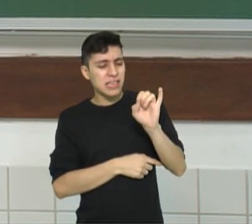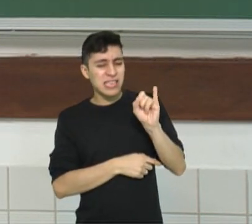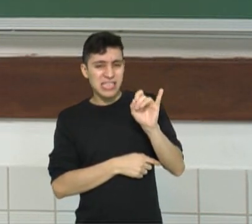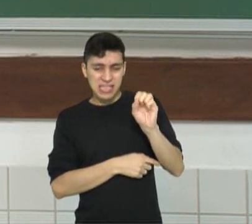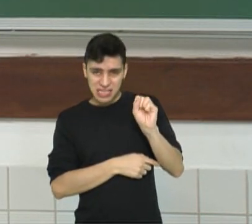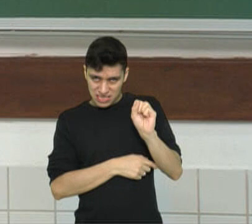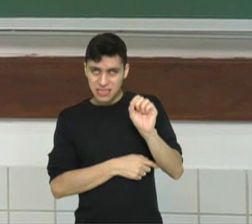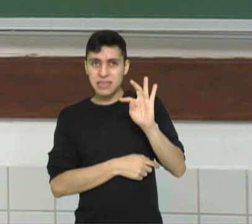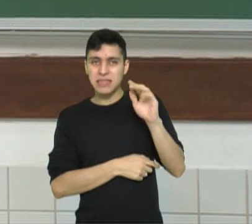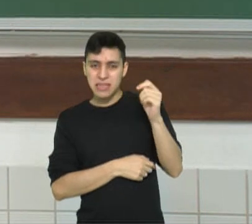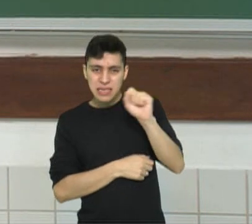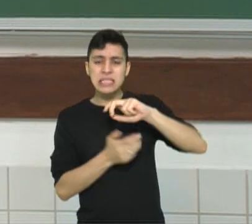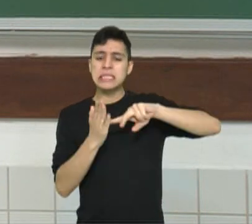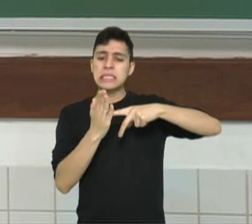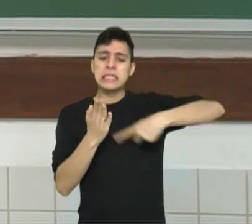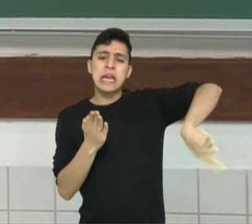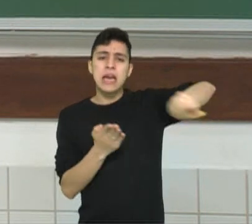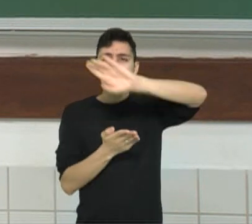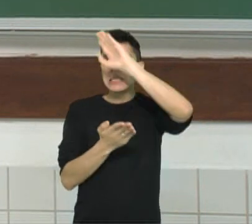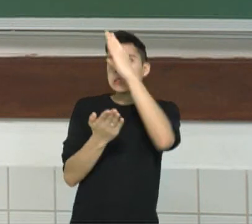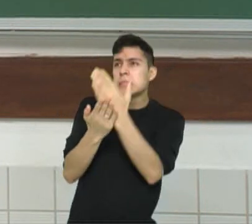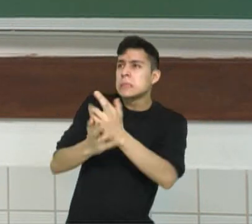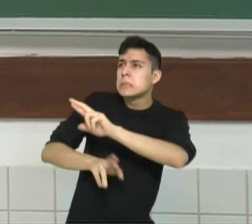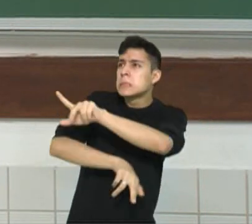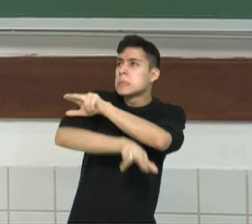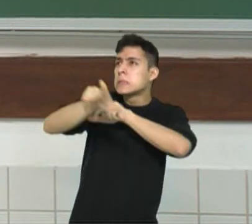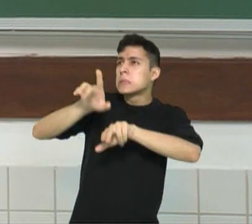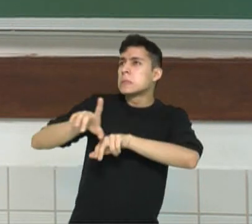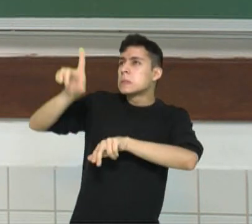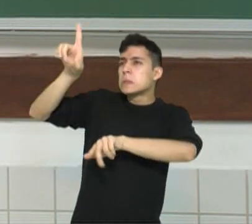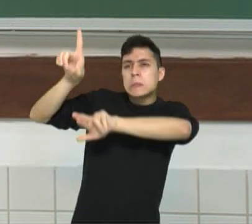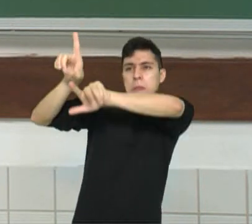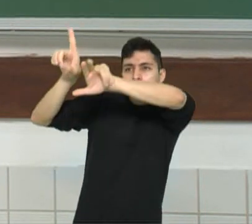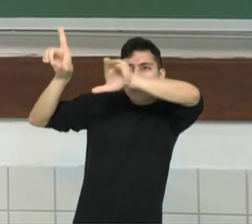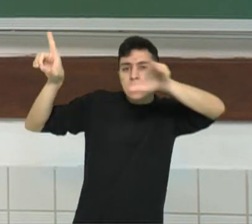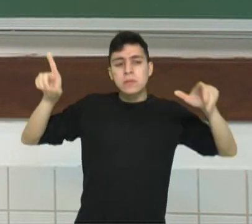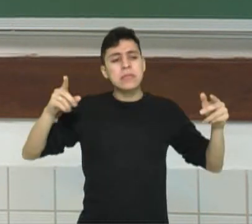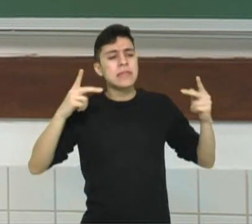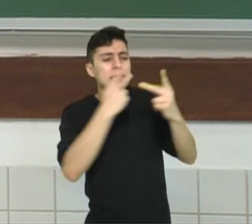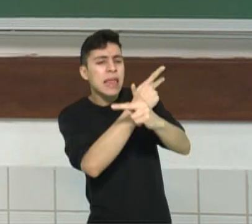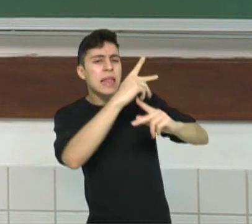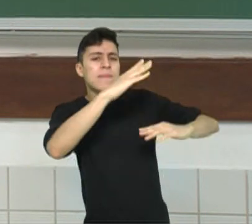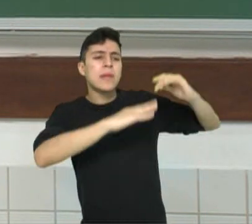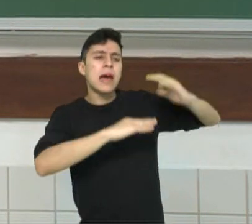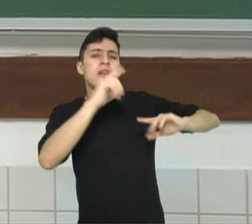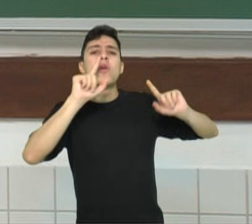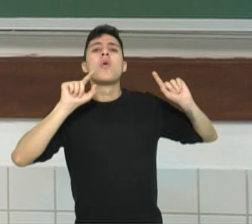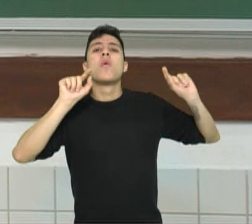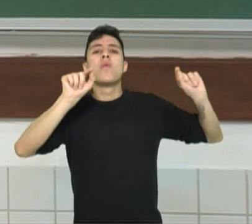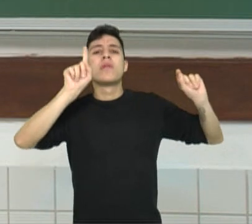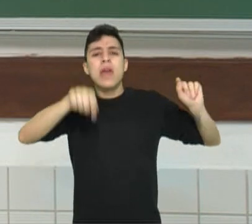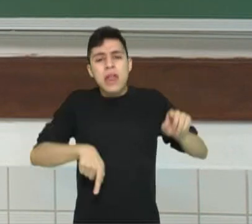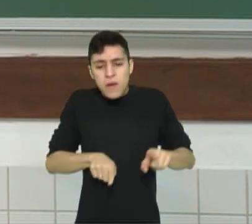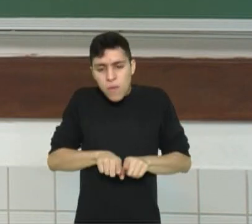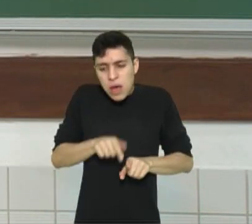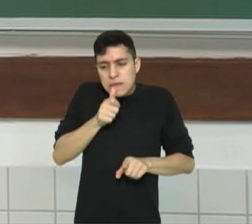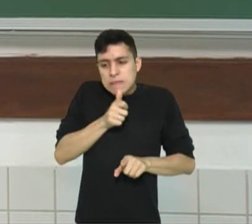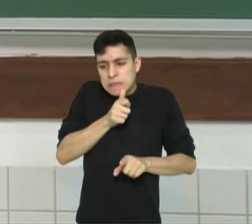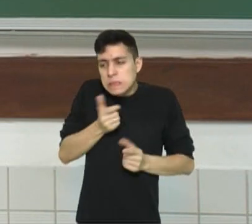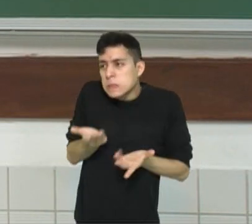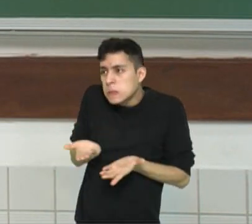deuses. E uma das práticas religiosas dos maias era oferecer o